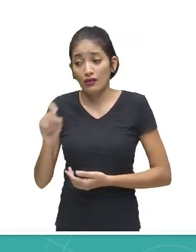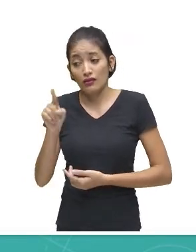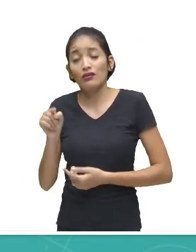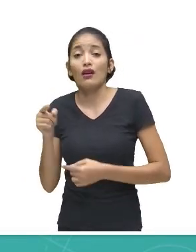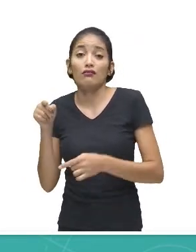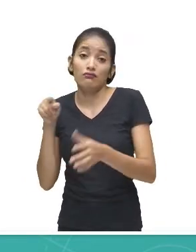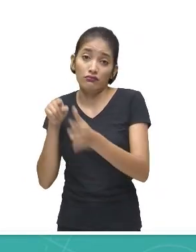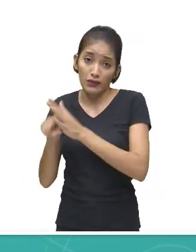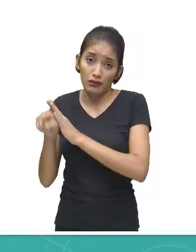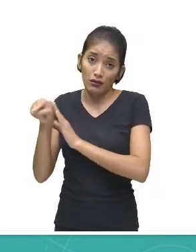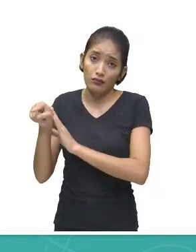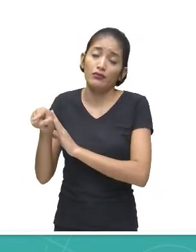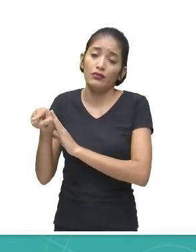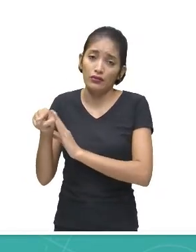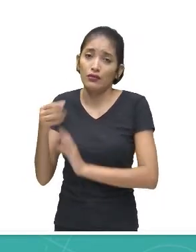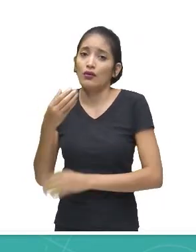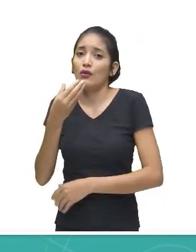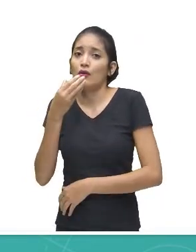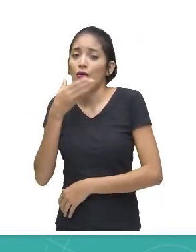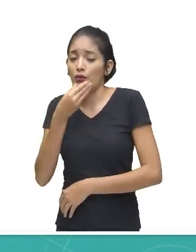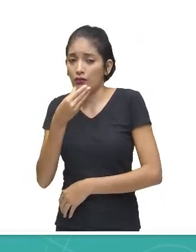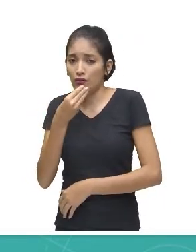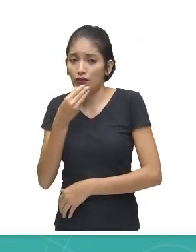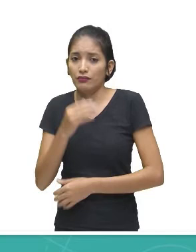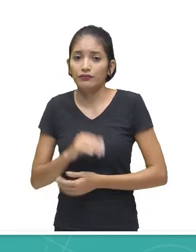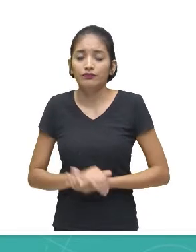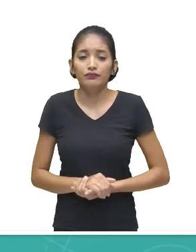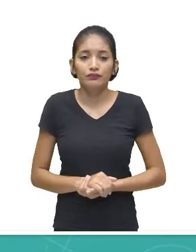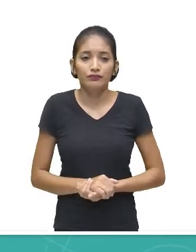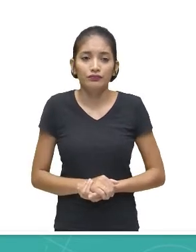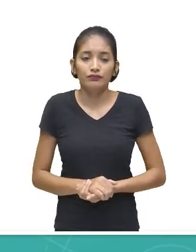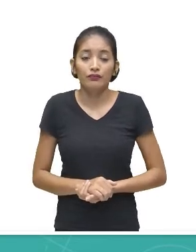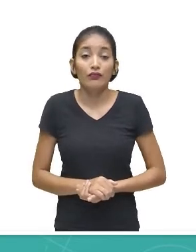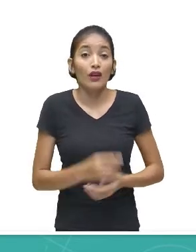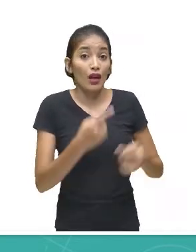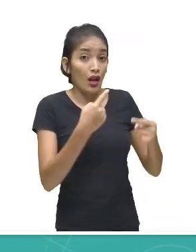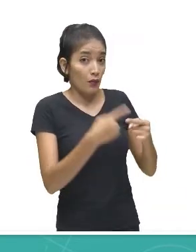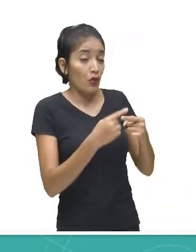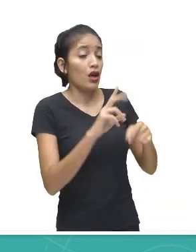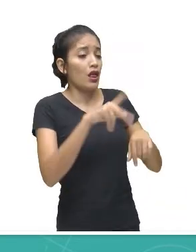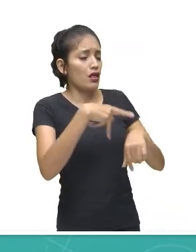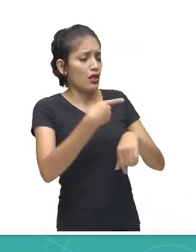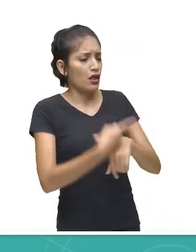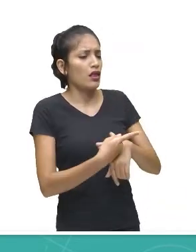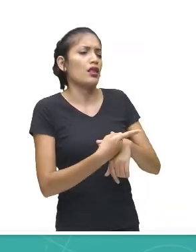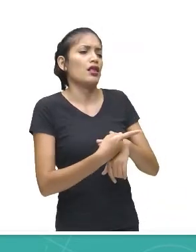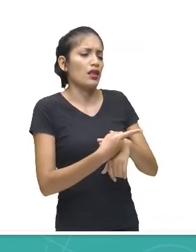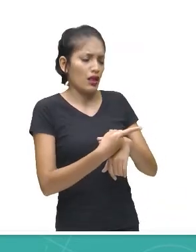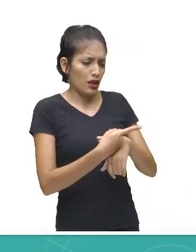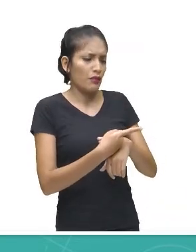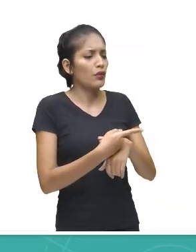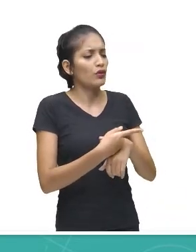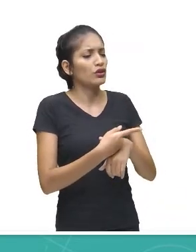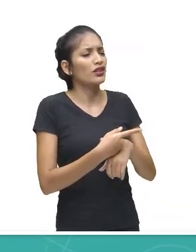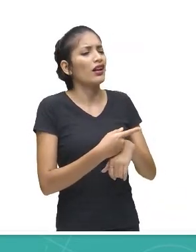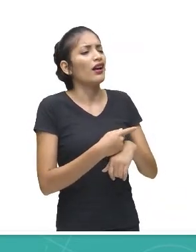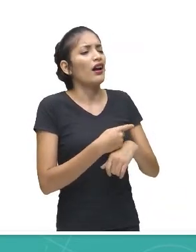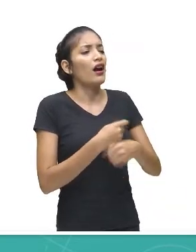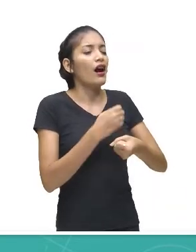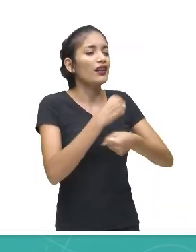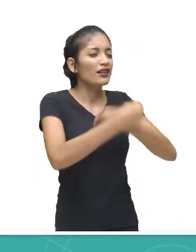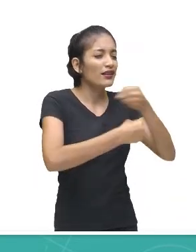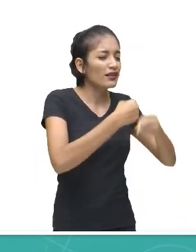ele está perguntando, né? Por quê? Daqui a 10 anos vou olhar para esse caderno e vou falar. Esse caderno